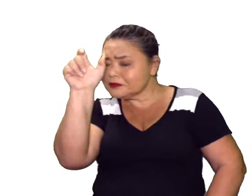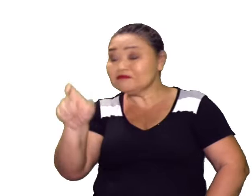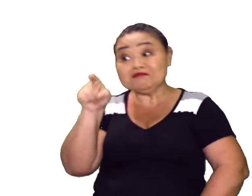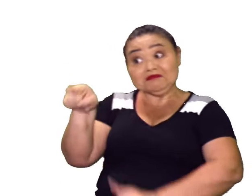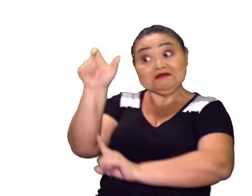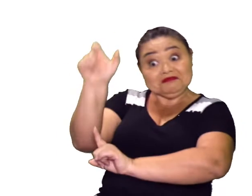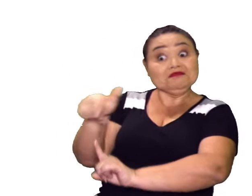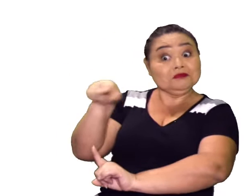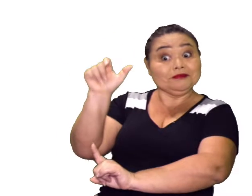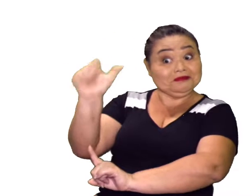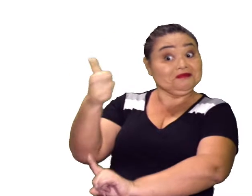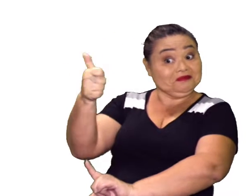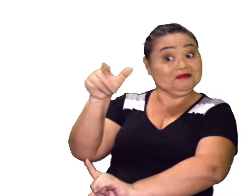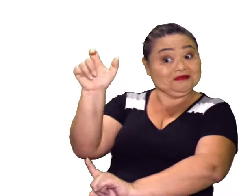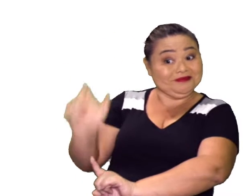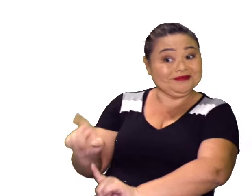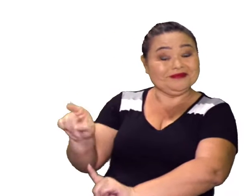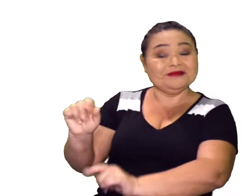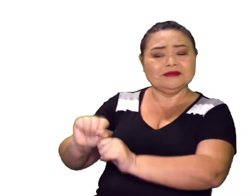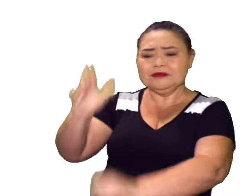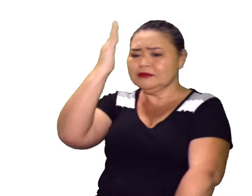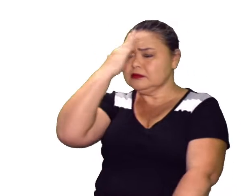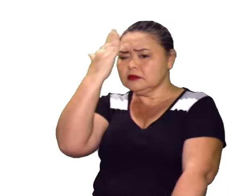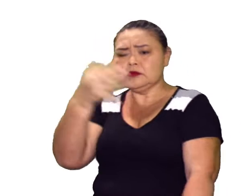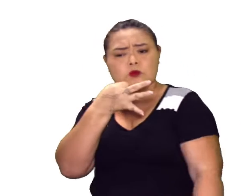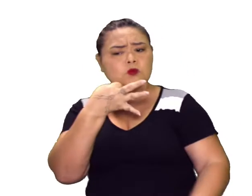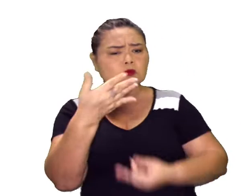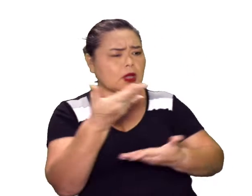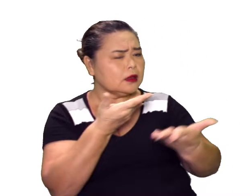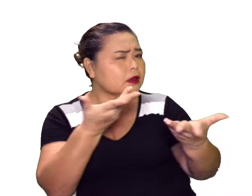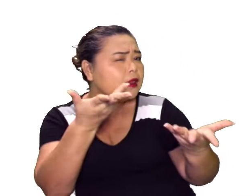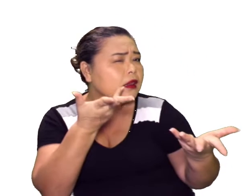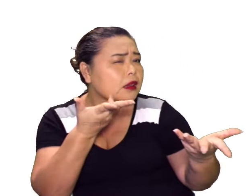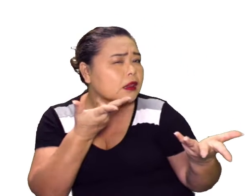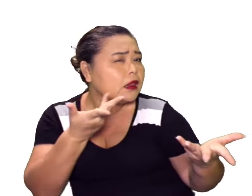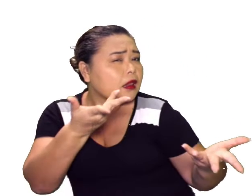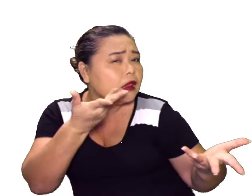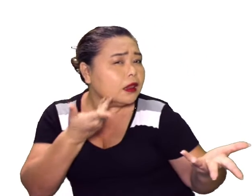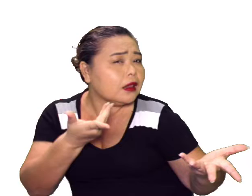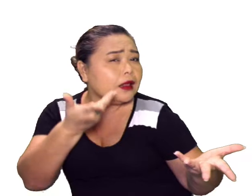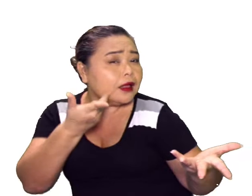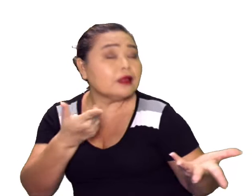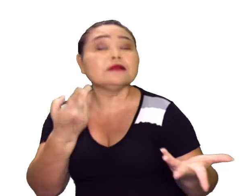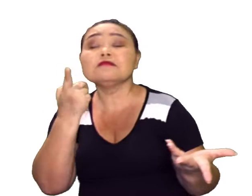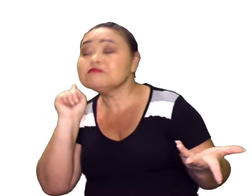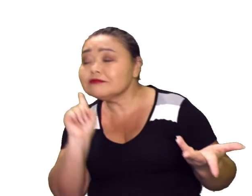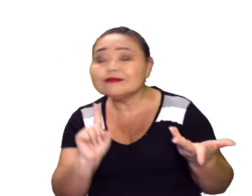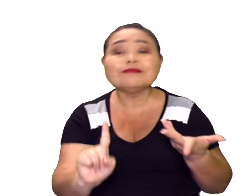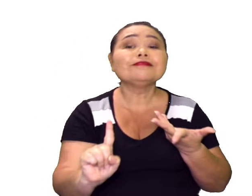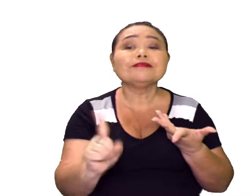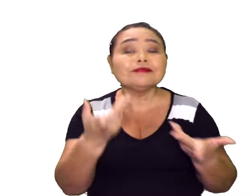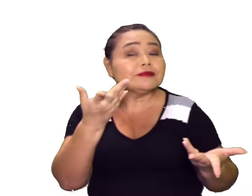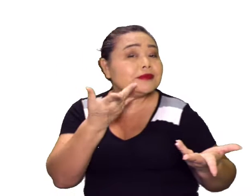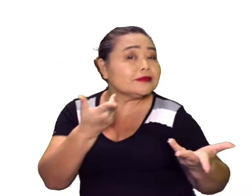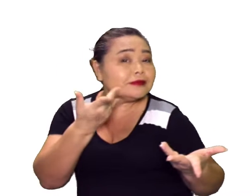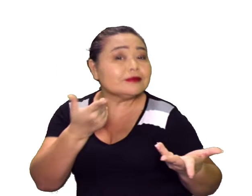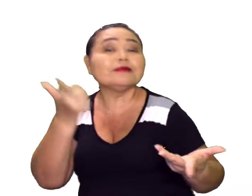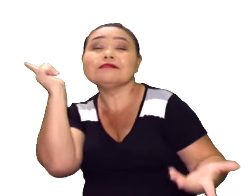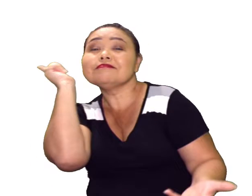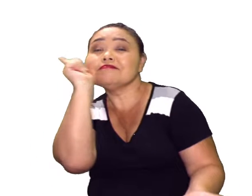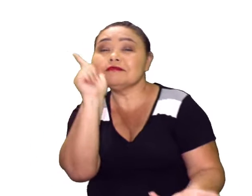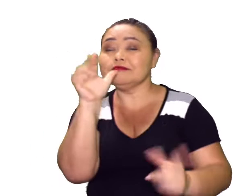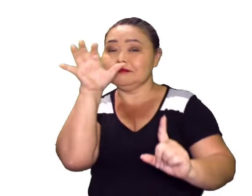era o cara. Era um cara que sabia argumentar, meu amigo. Era um cara que chegava lá, é o seguinte, barará, gororô, e